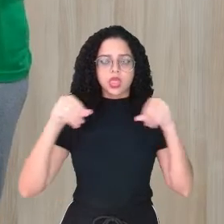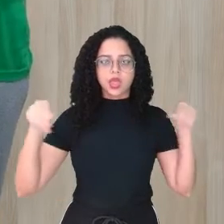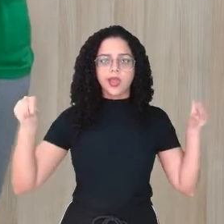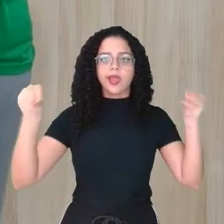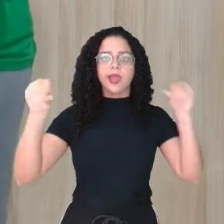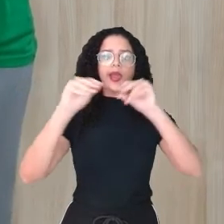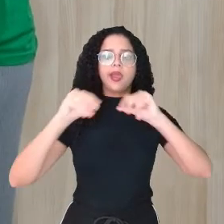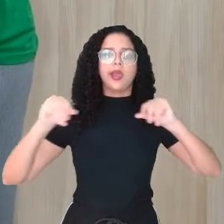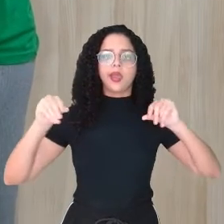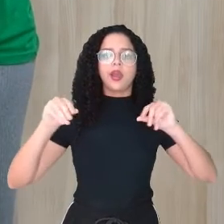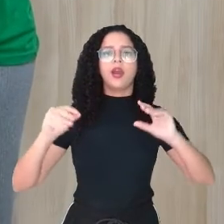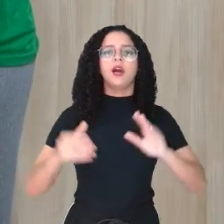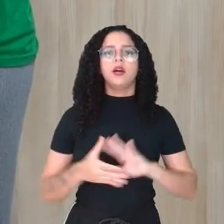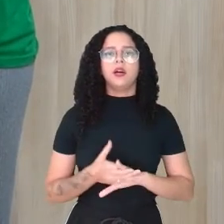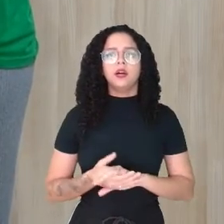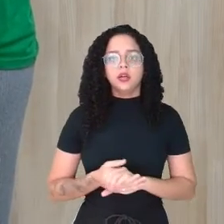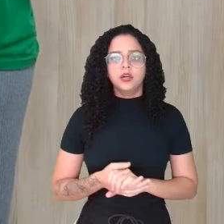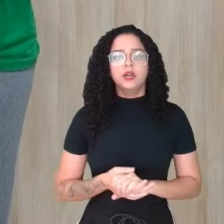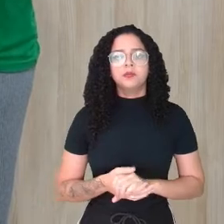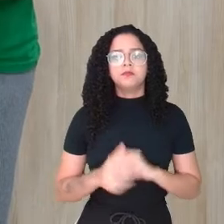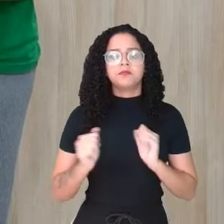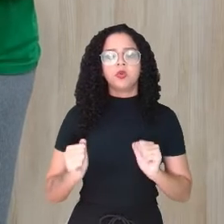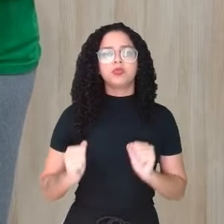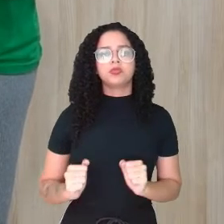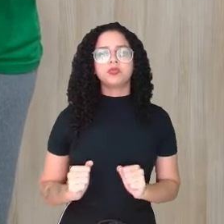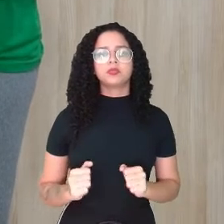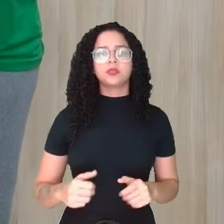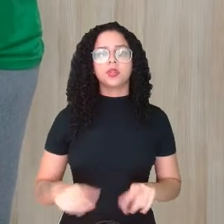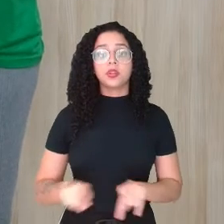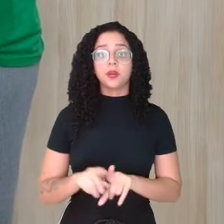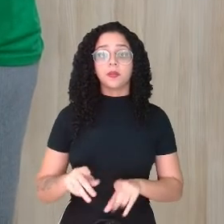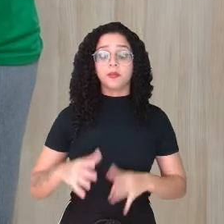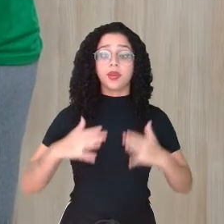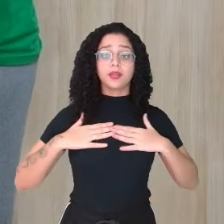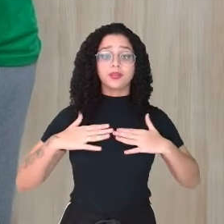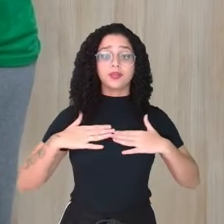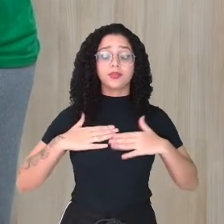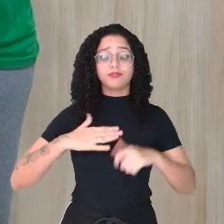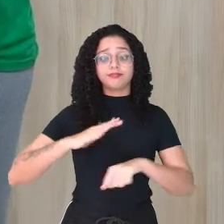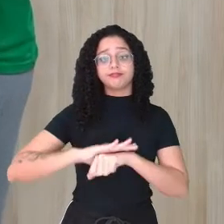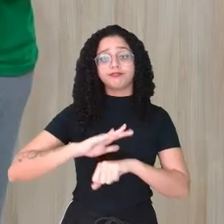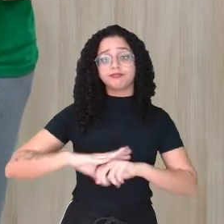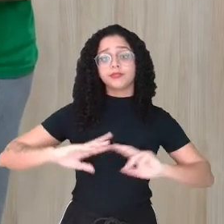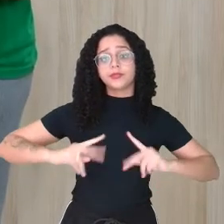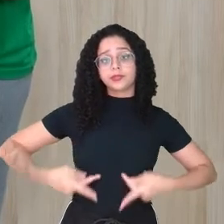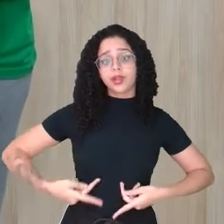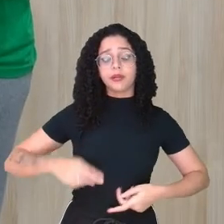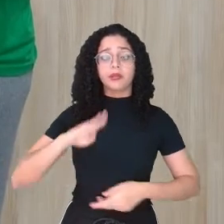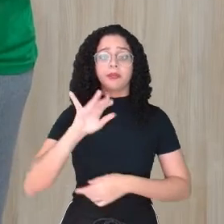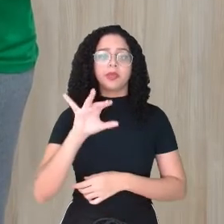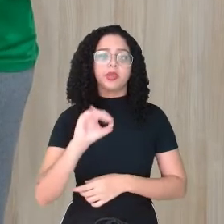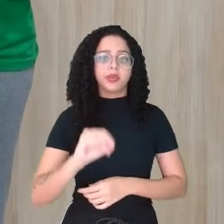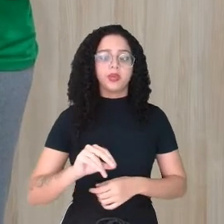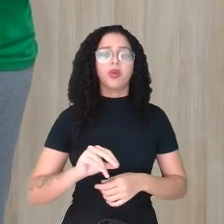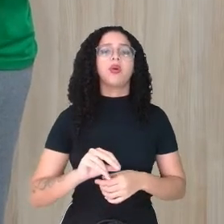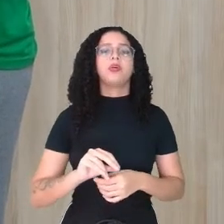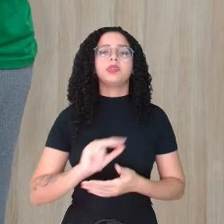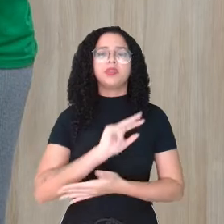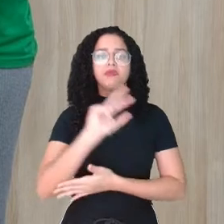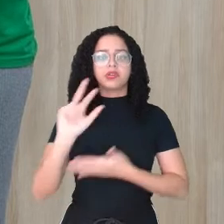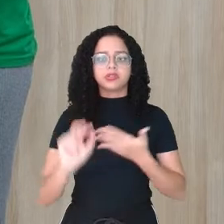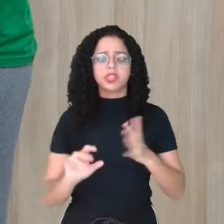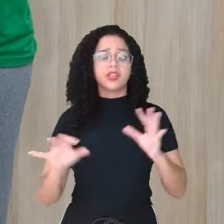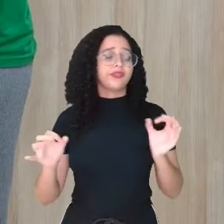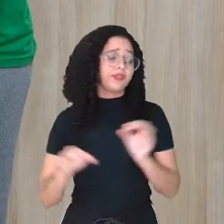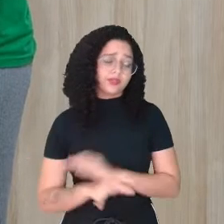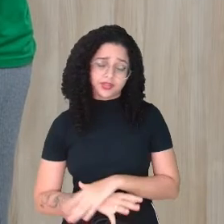professora Carol colocou, causa também danos à nossa saúde, à biodiversidade, enfim. E aí